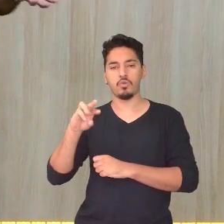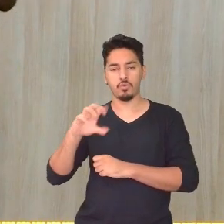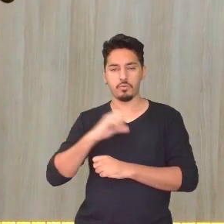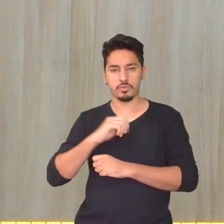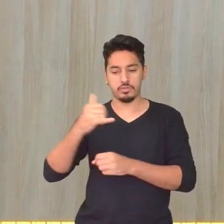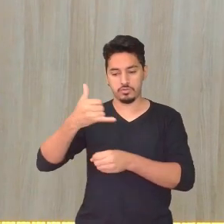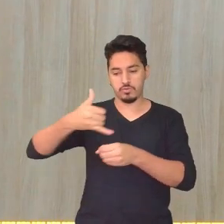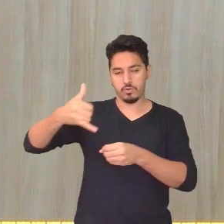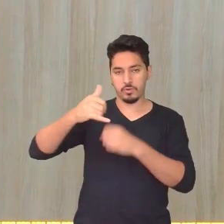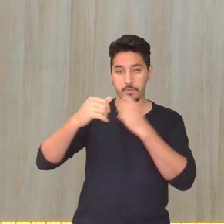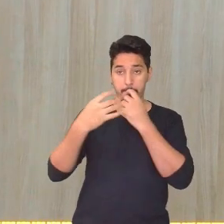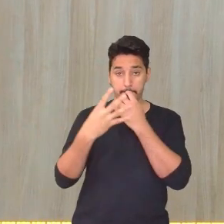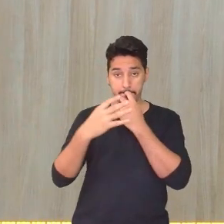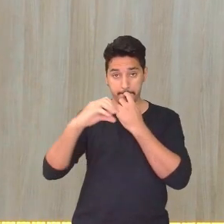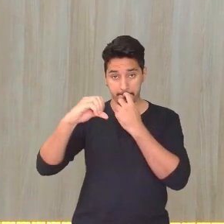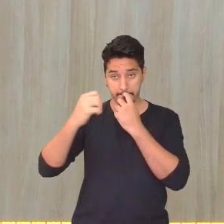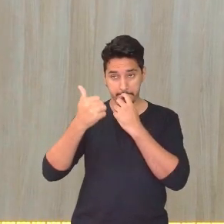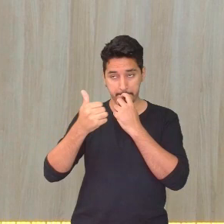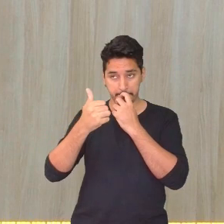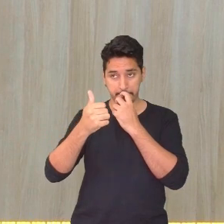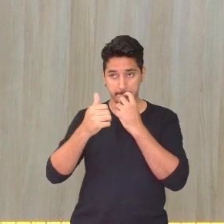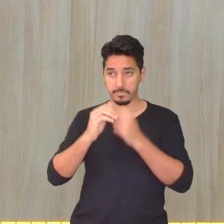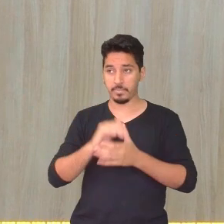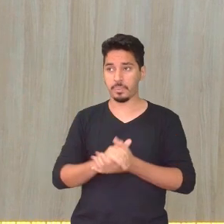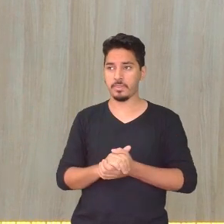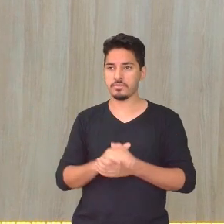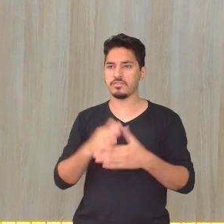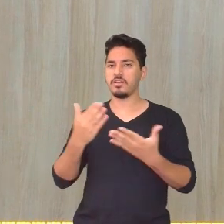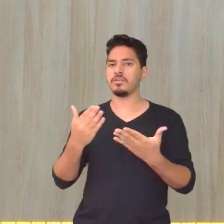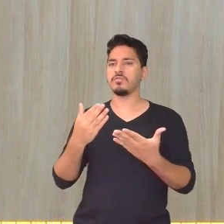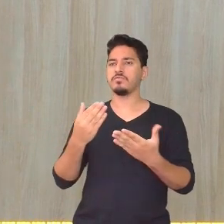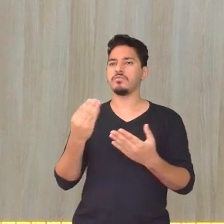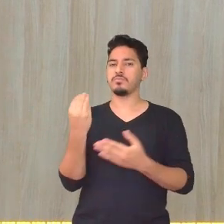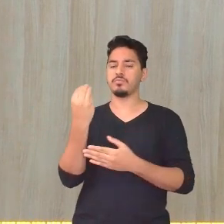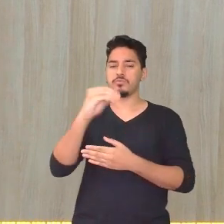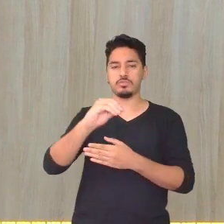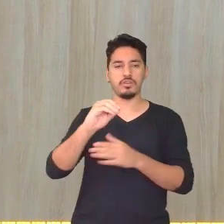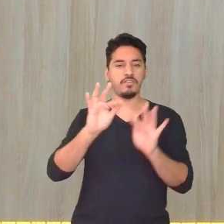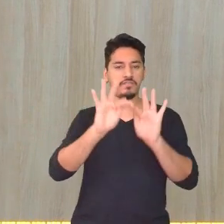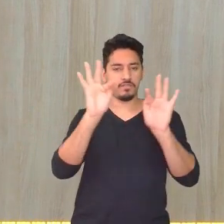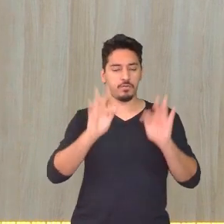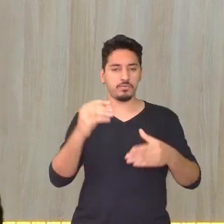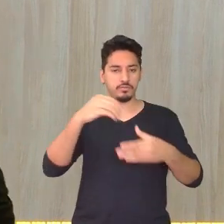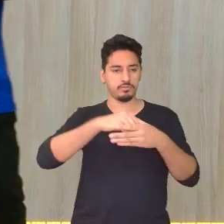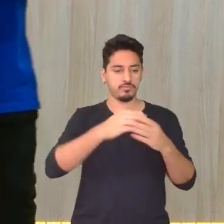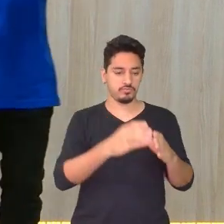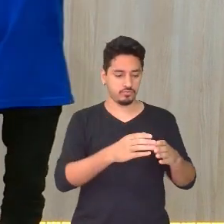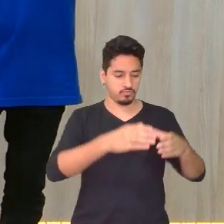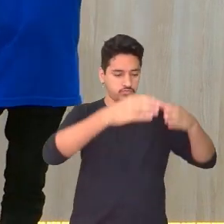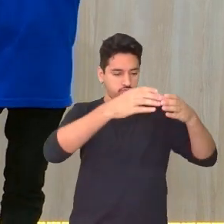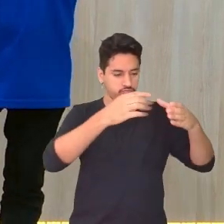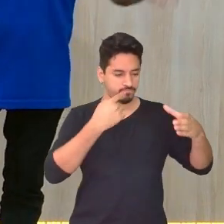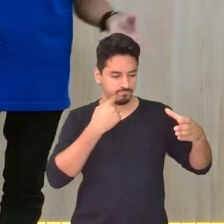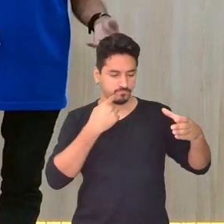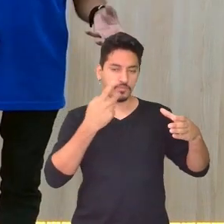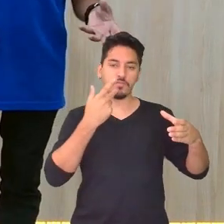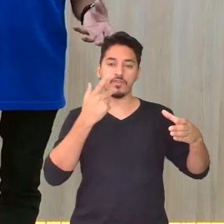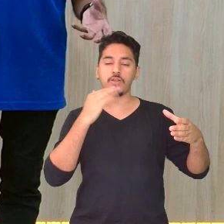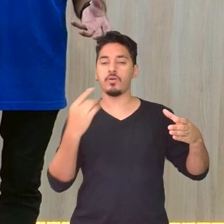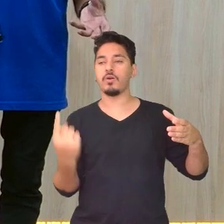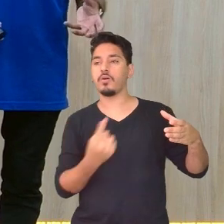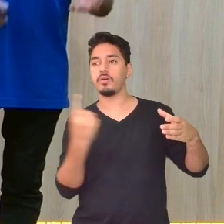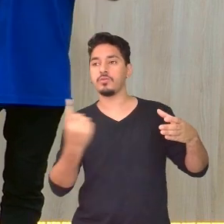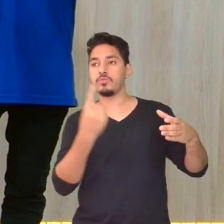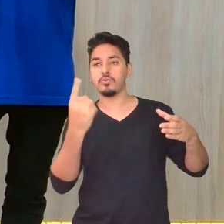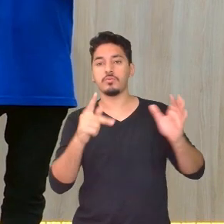vai ser 49. E aí eu vou botar a fórmula do volume do cilindro, dizer qual é a altura lá do cilindro, lá